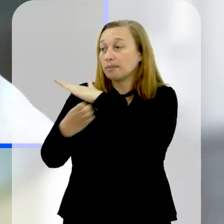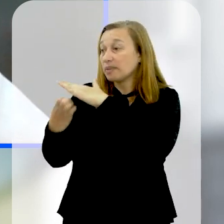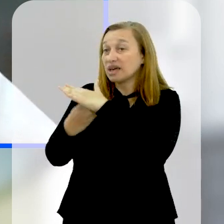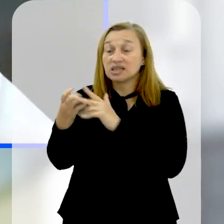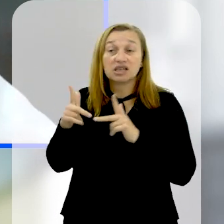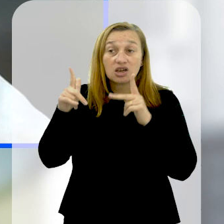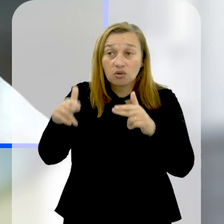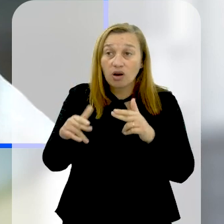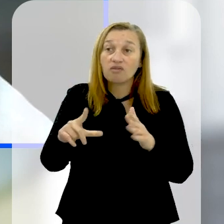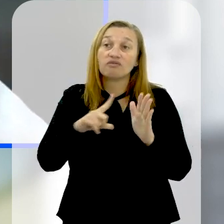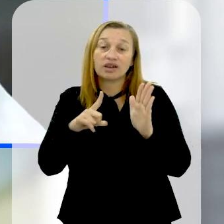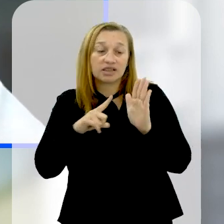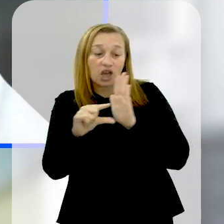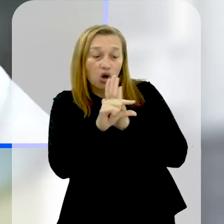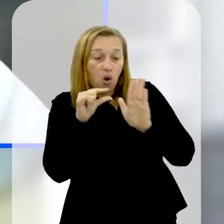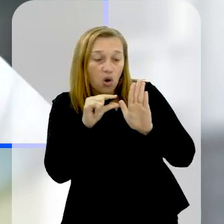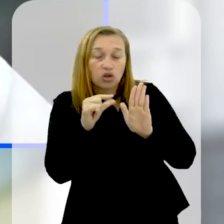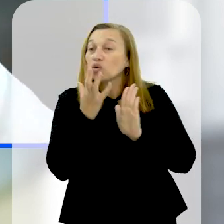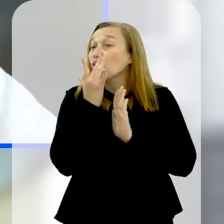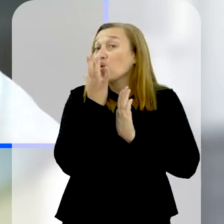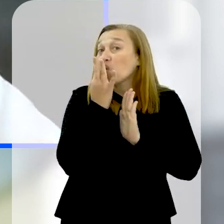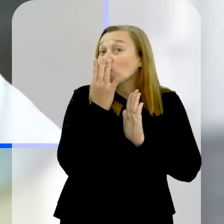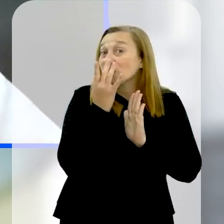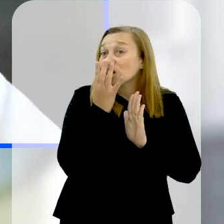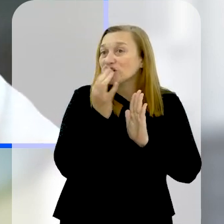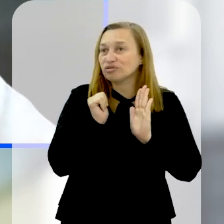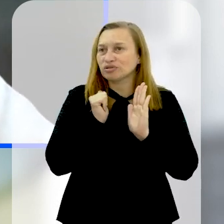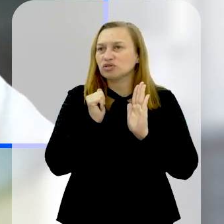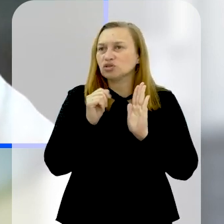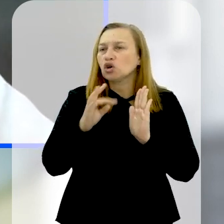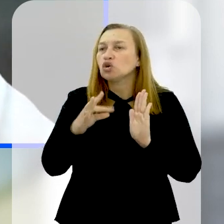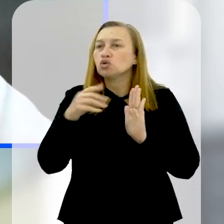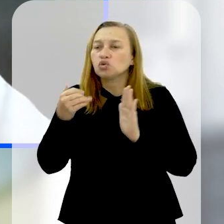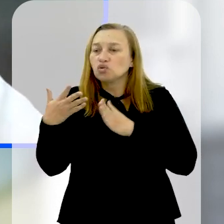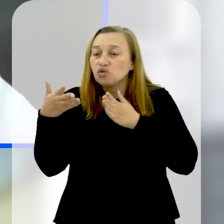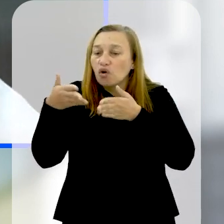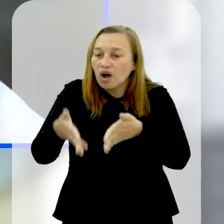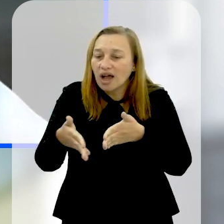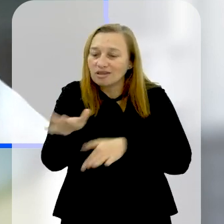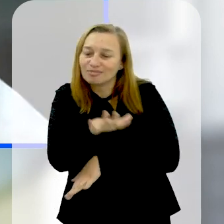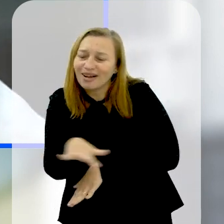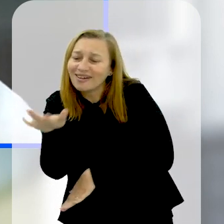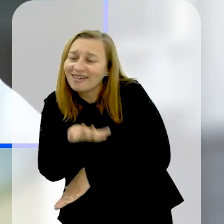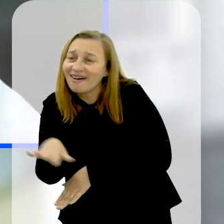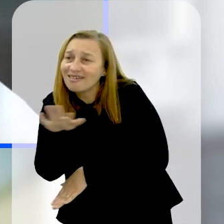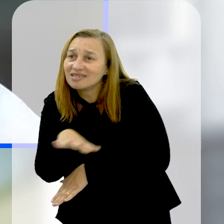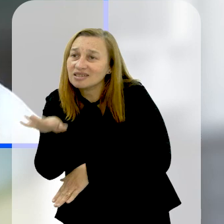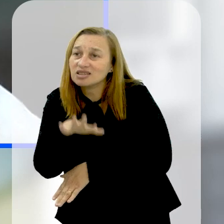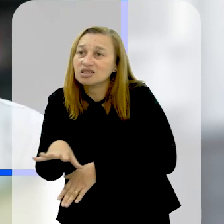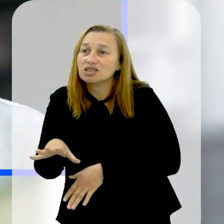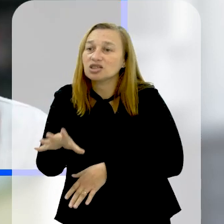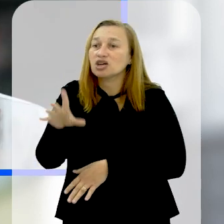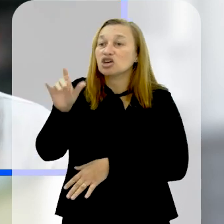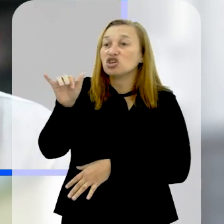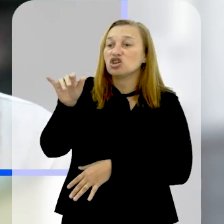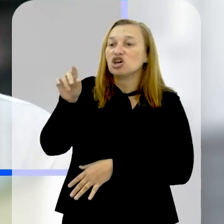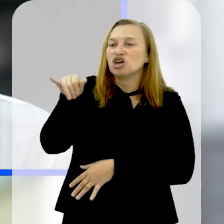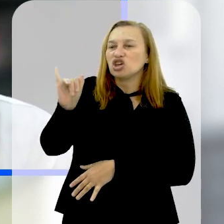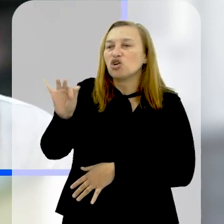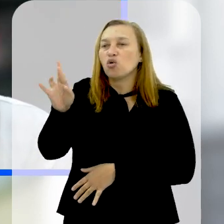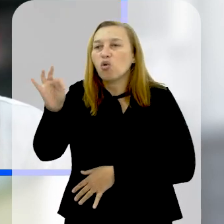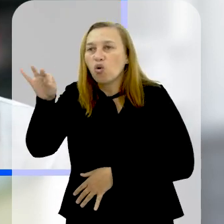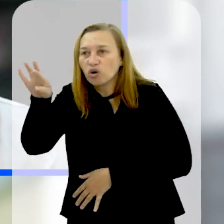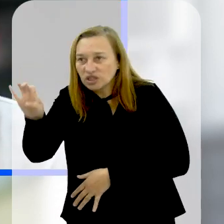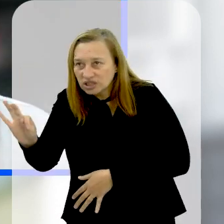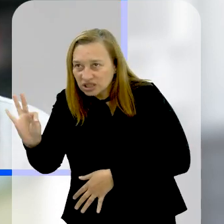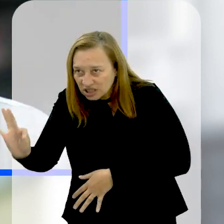que vão ter aqueles rótulos coloridos, que vão ter tudo voltado para criança, iogurtes